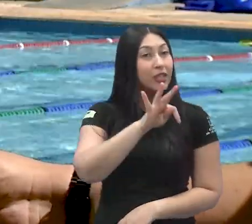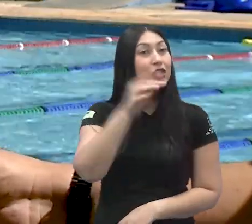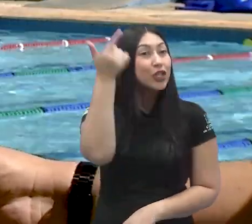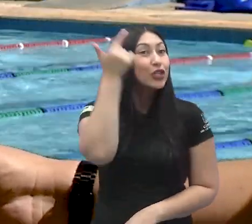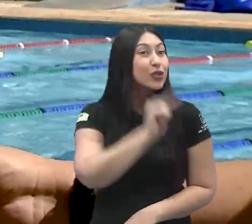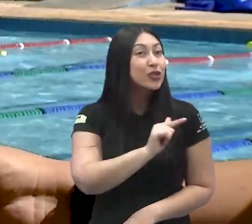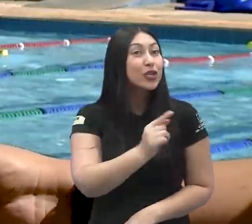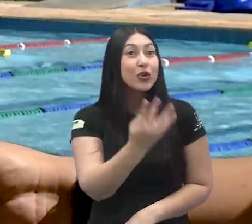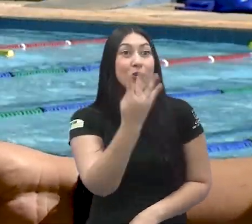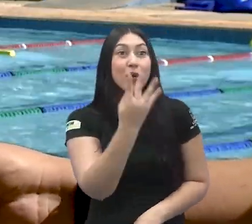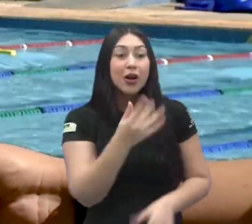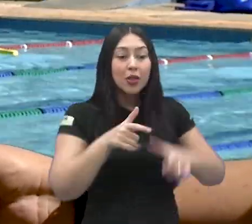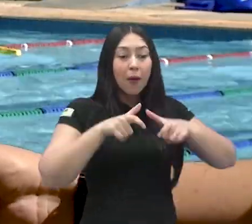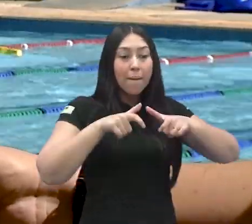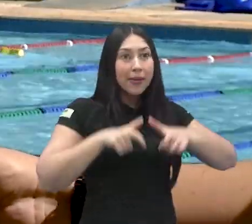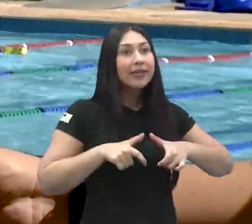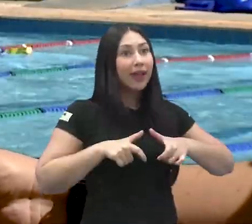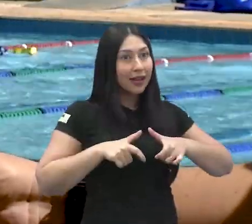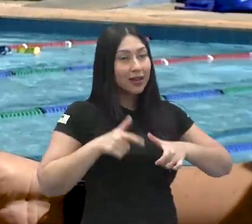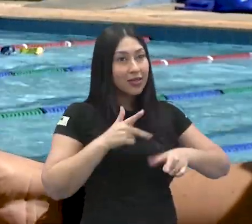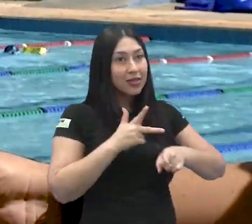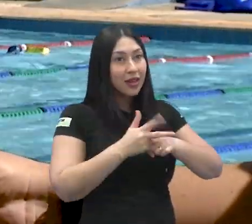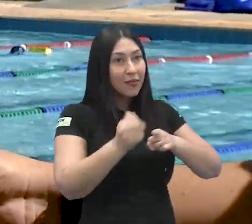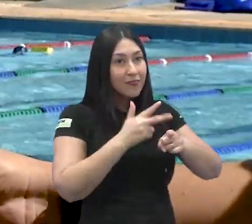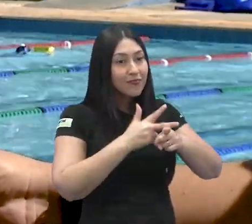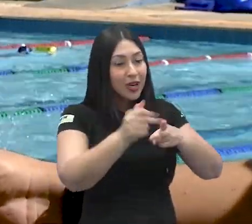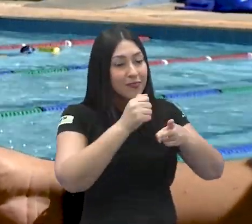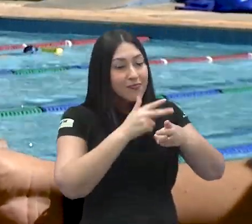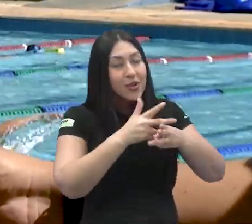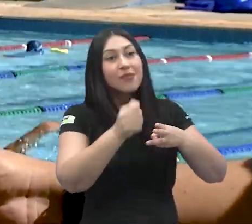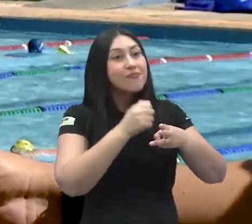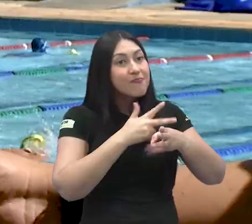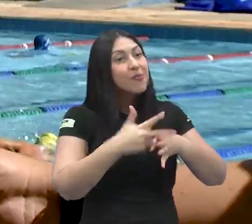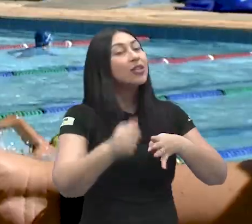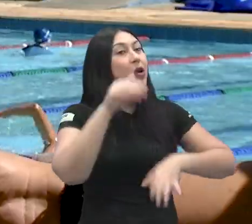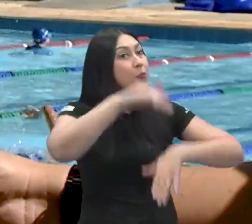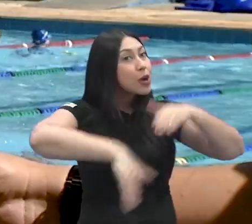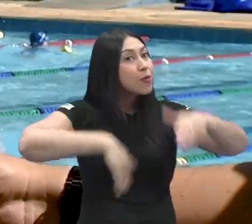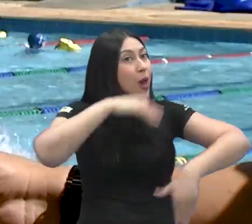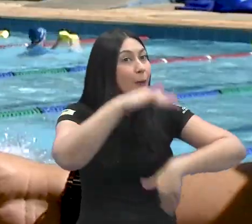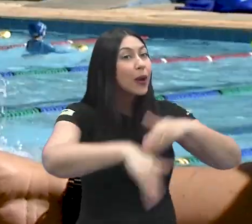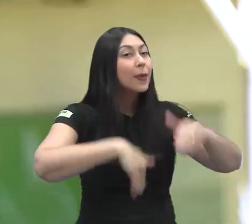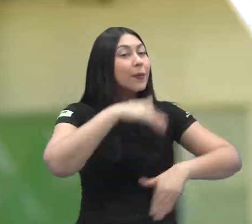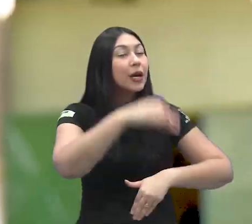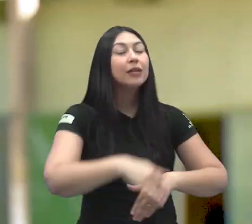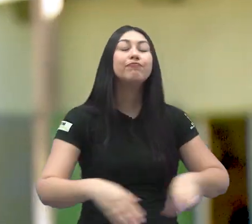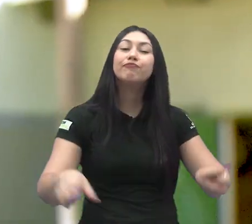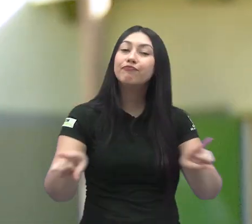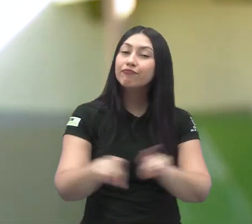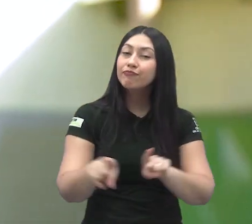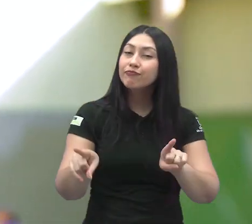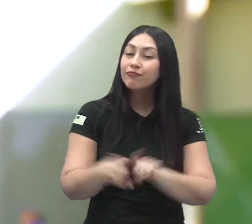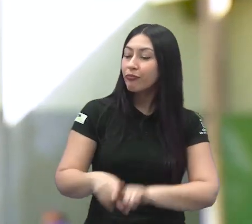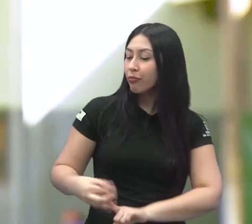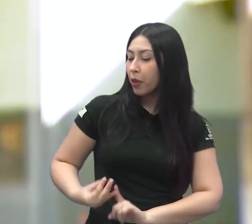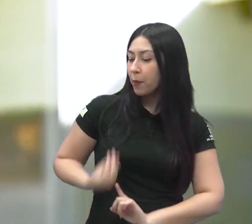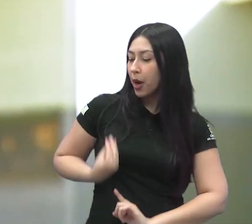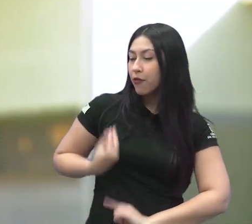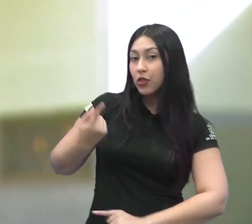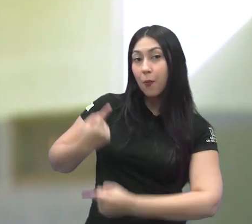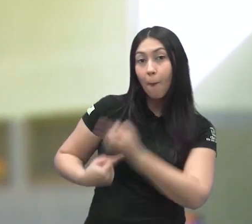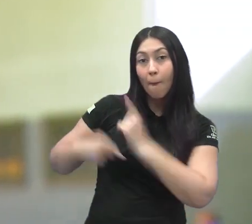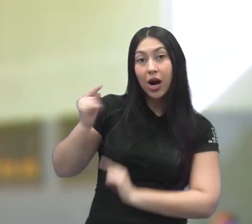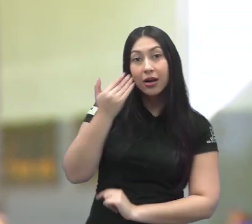medalhas nos nados 100 livre, 400 livre, 50 livre e 100 costas. Outra vida transformada